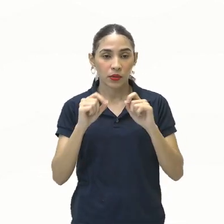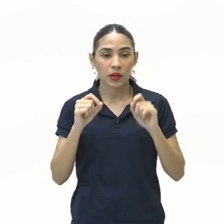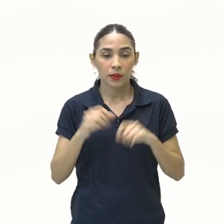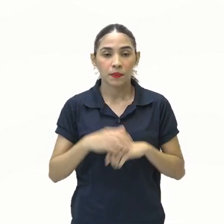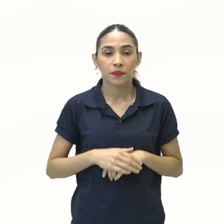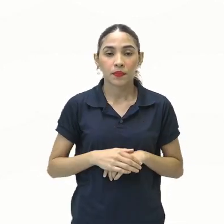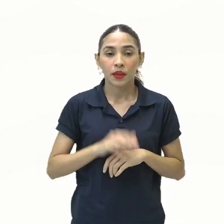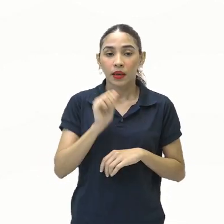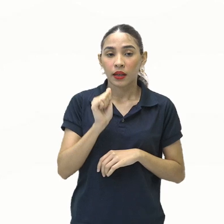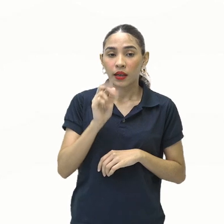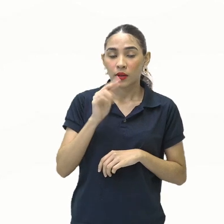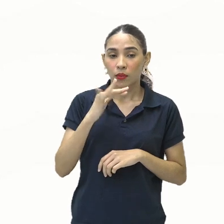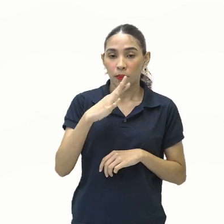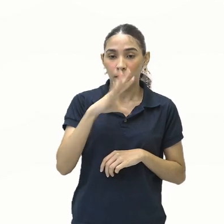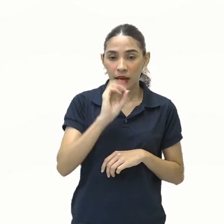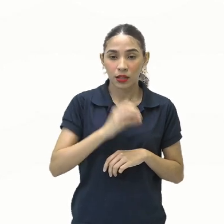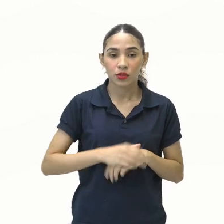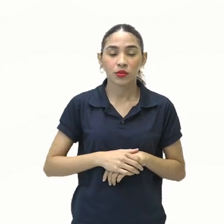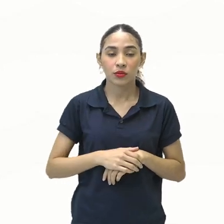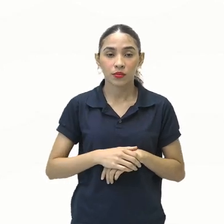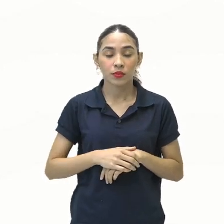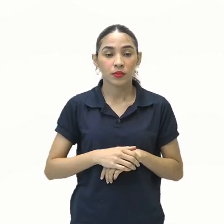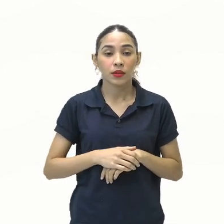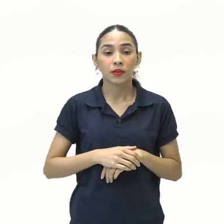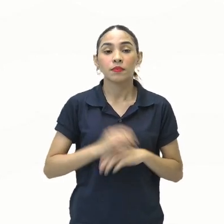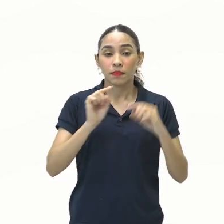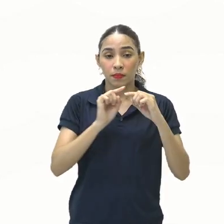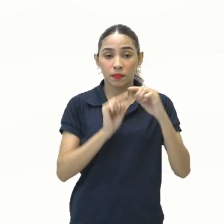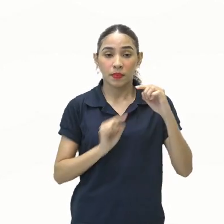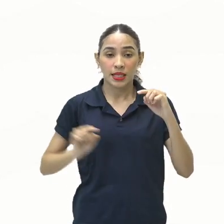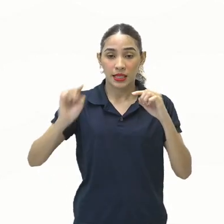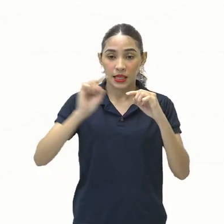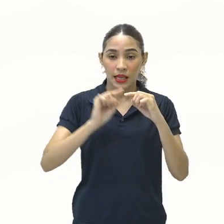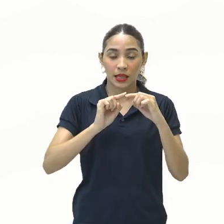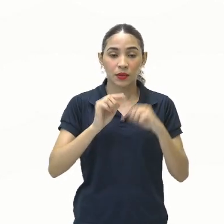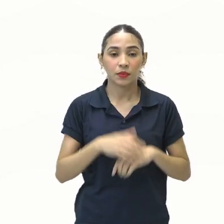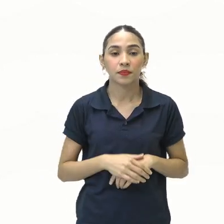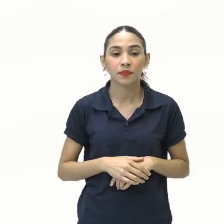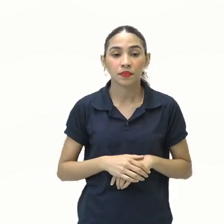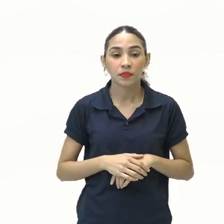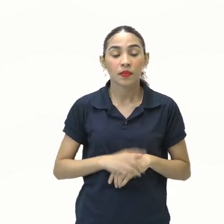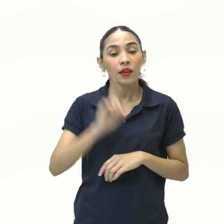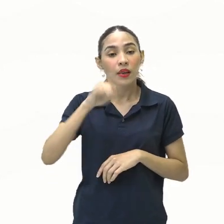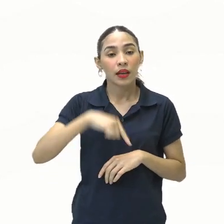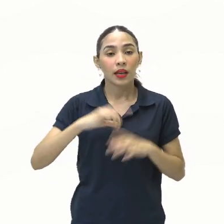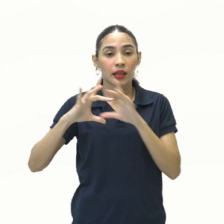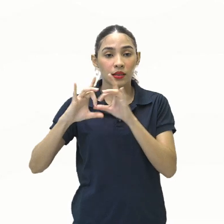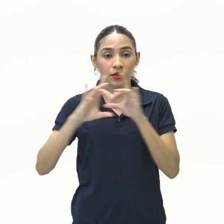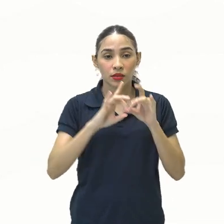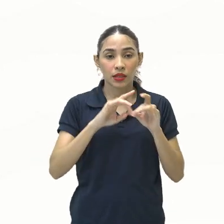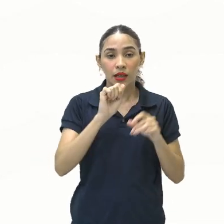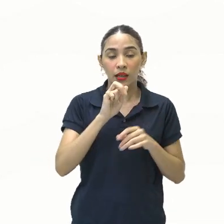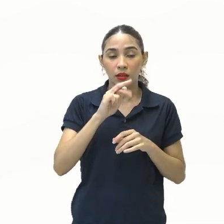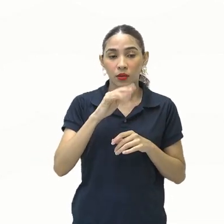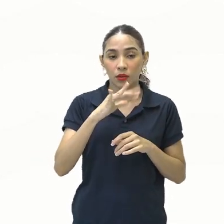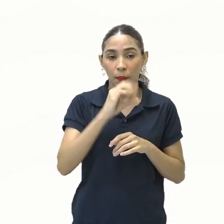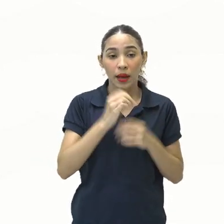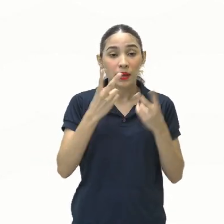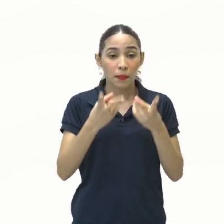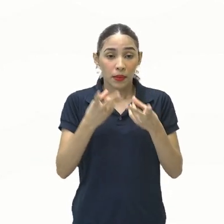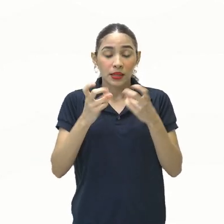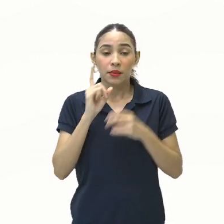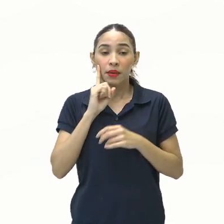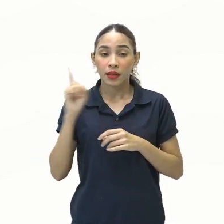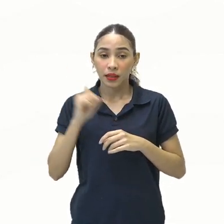núcleo aromático, ou seja, o núcleo benzênico. Então, essa daqui é uma cadeia aromática.